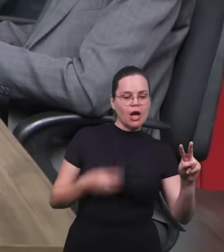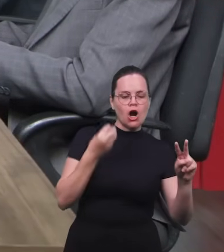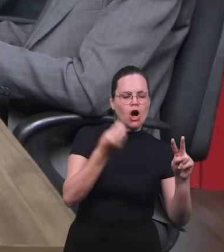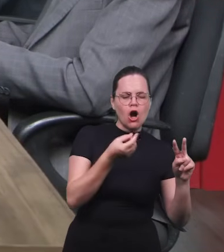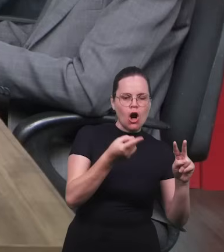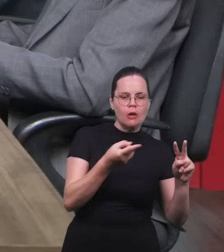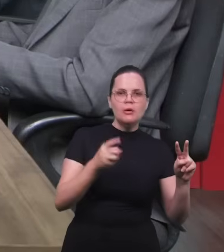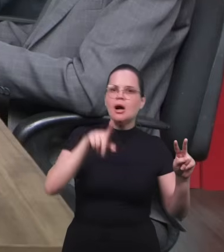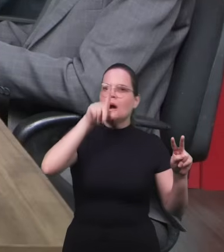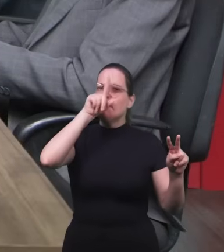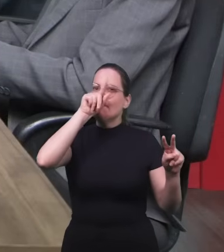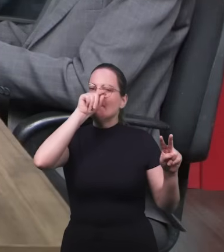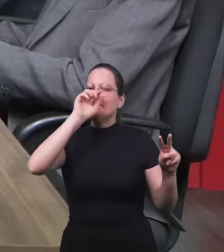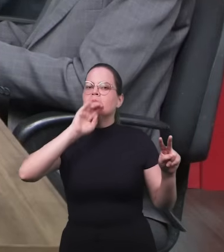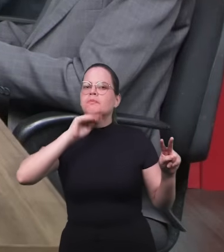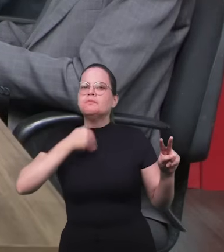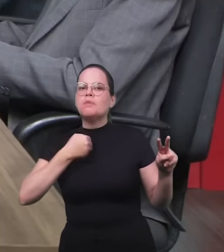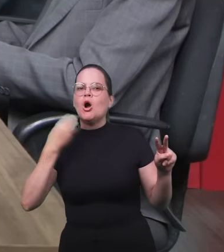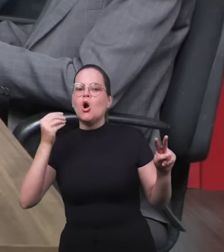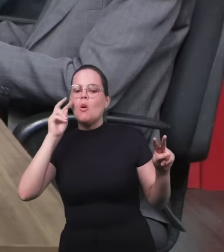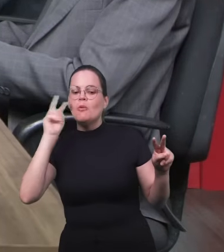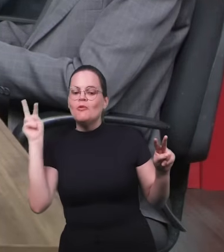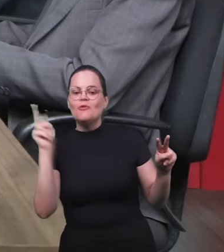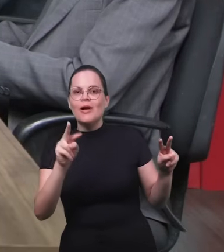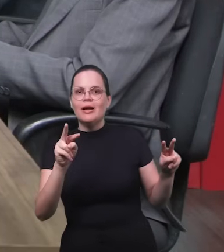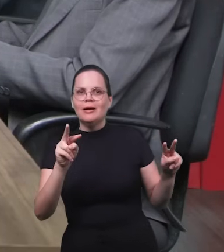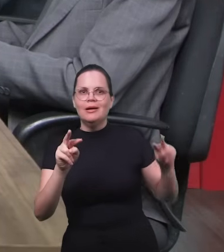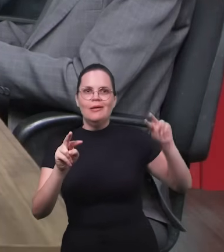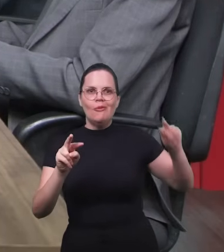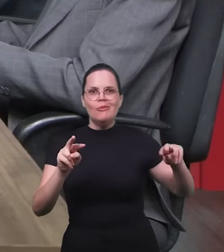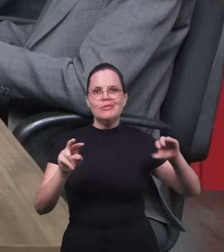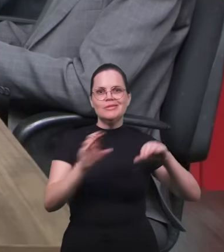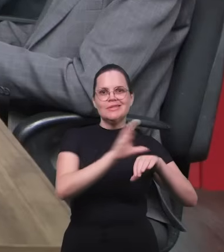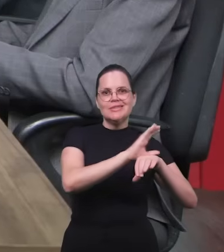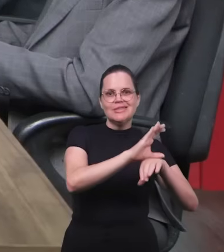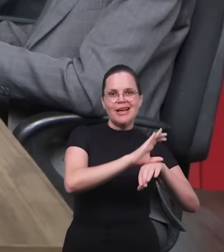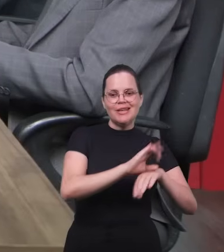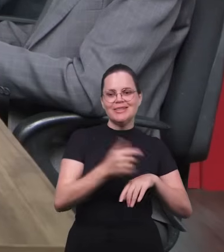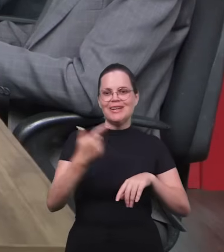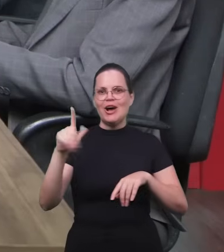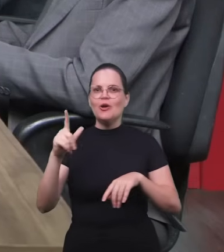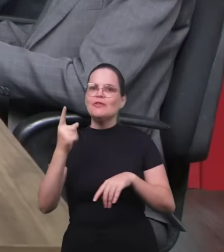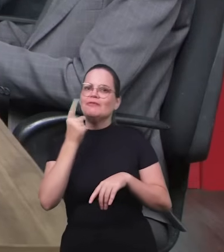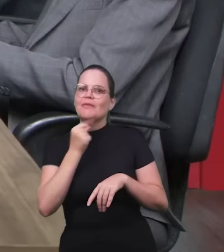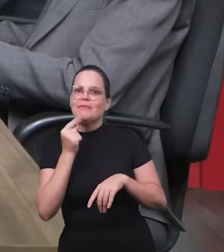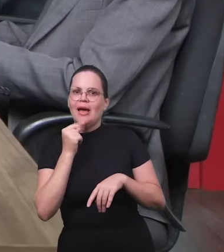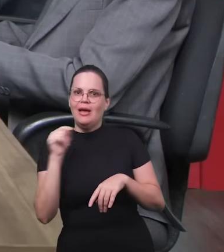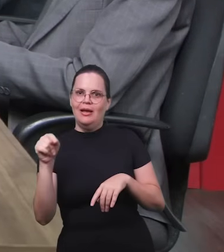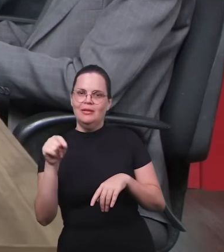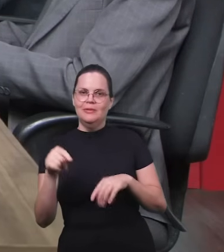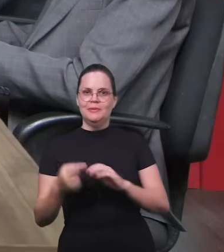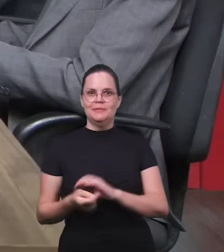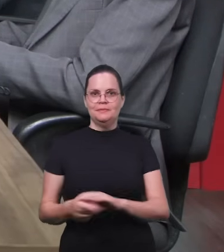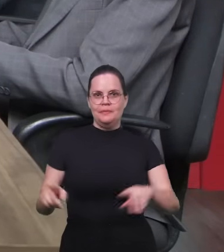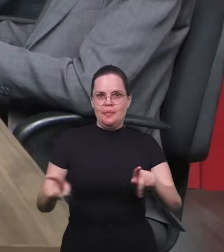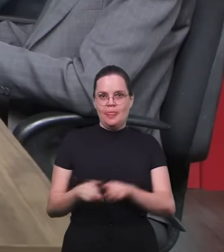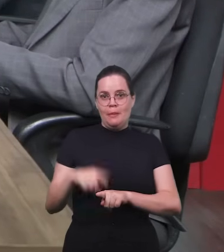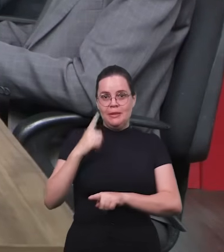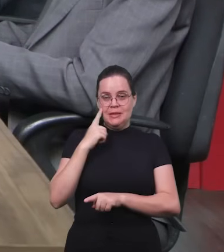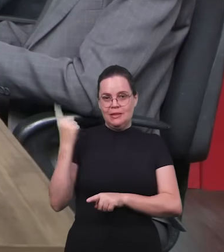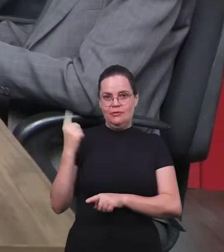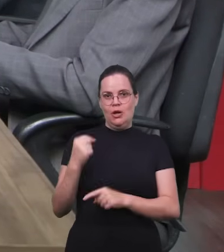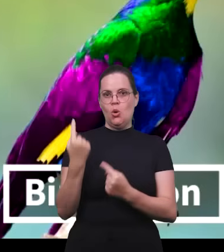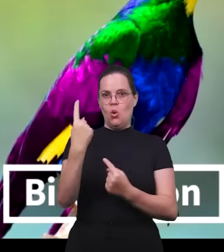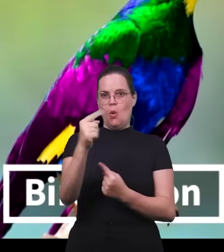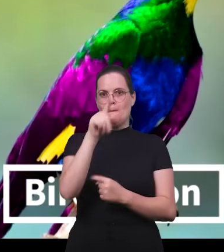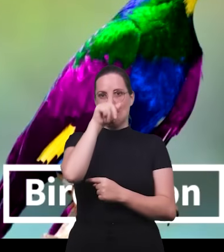é na realidade dos pássaros. E aqui também uma outra ave que a gente vai ver a mesma coisa, né? A visualização de um